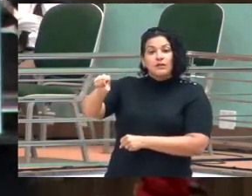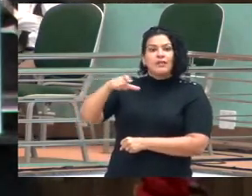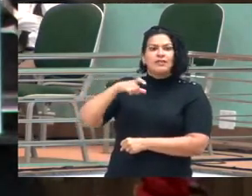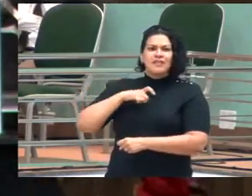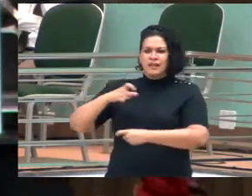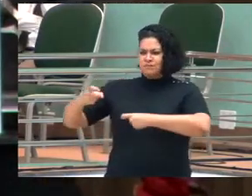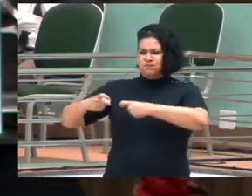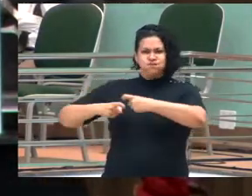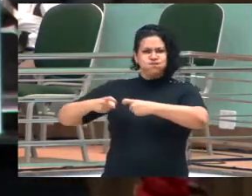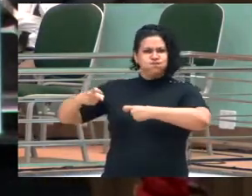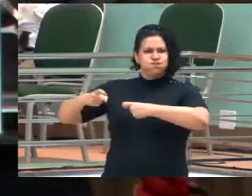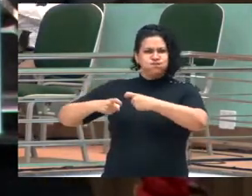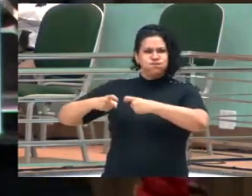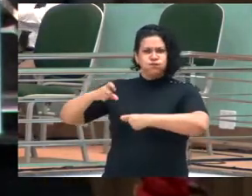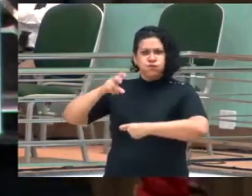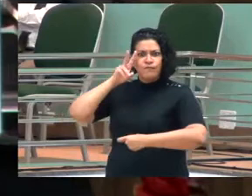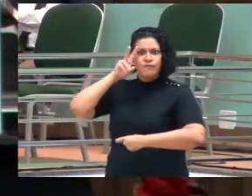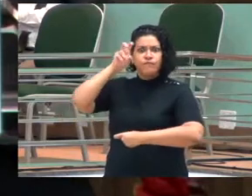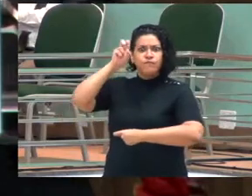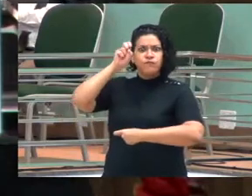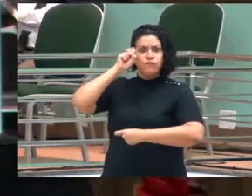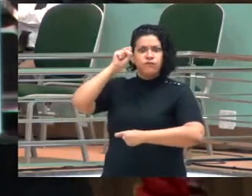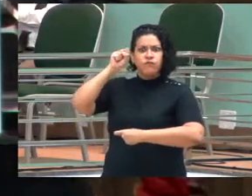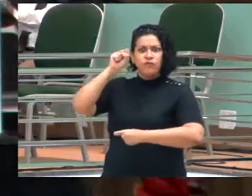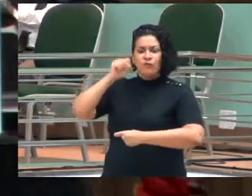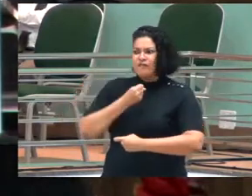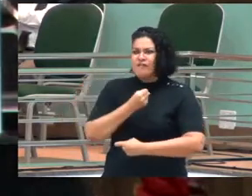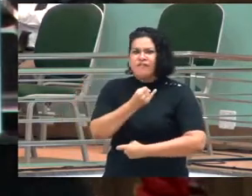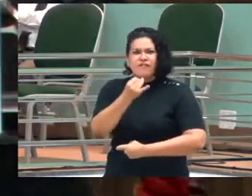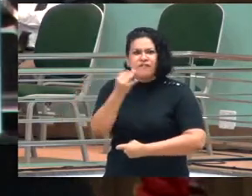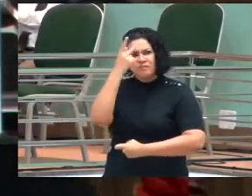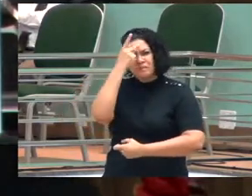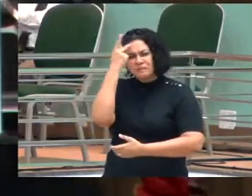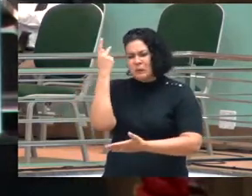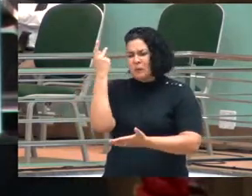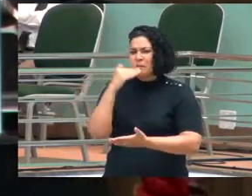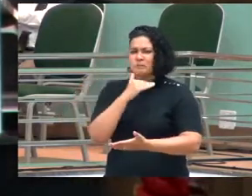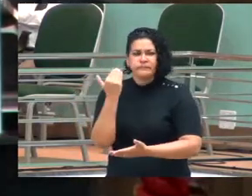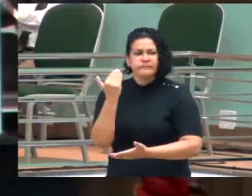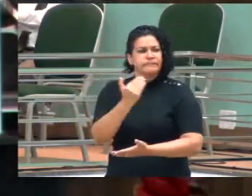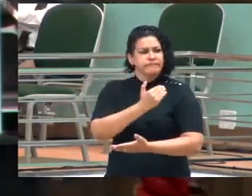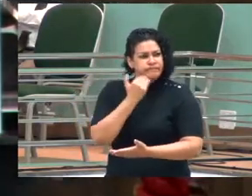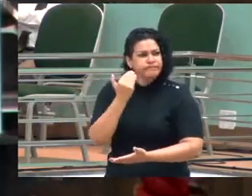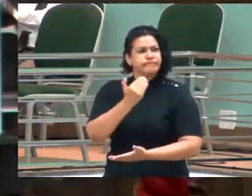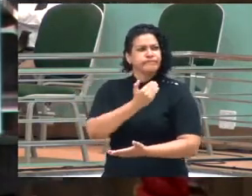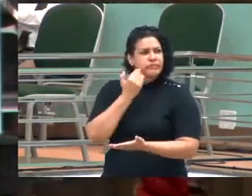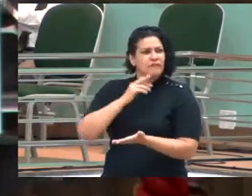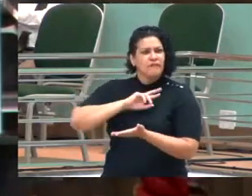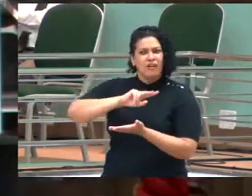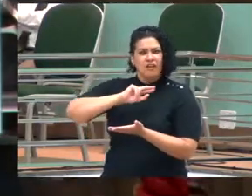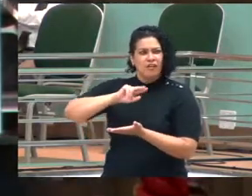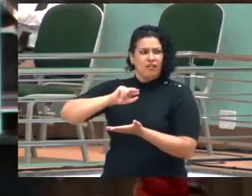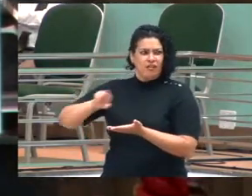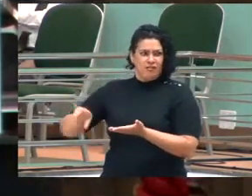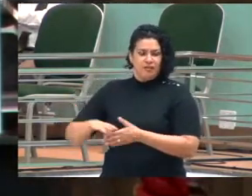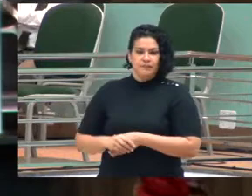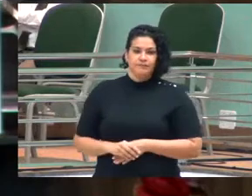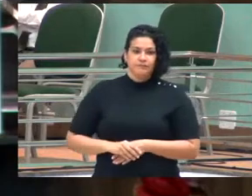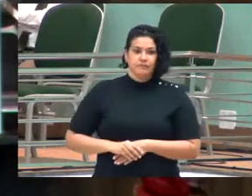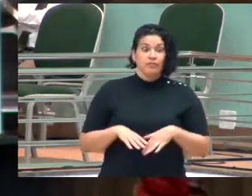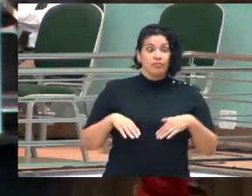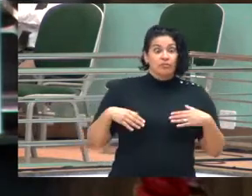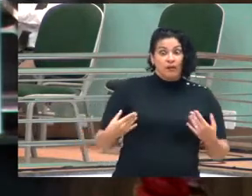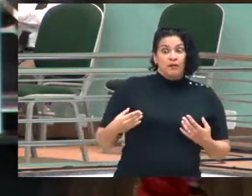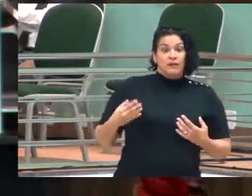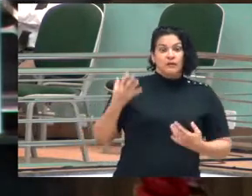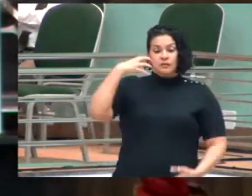uma grande batalha. Nesse tempo em que o Império Persa, dos Medos e dos